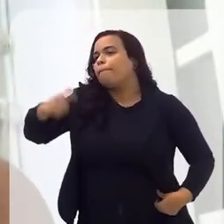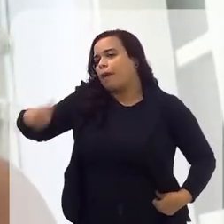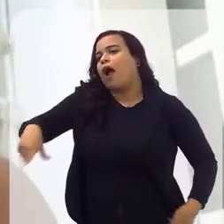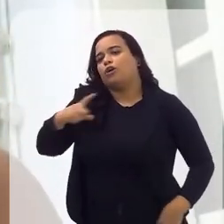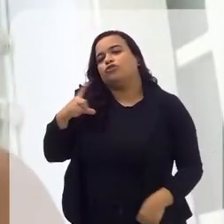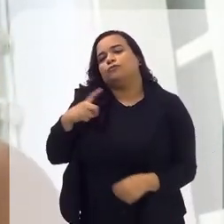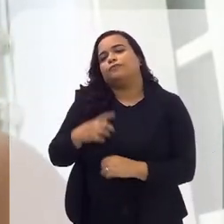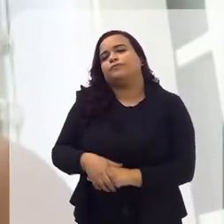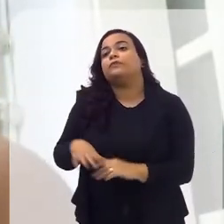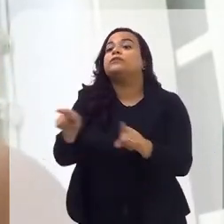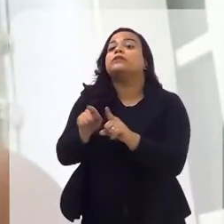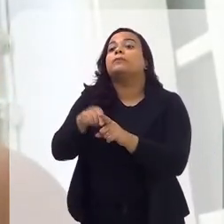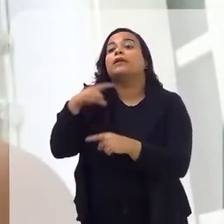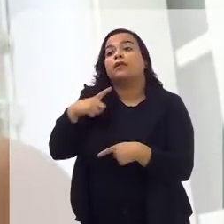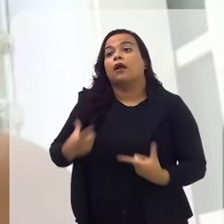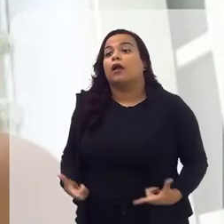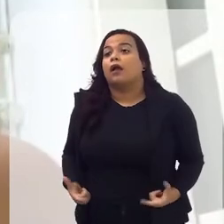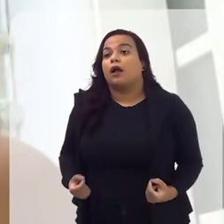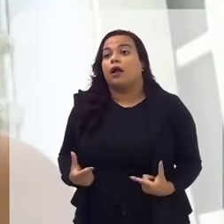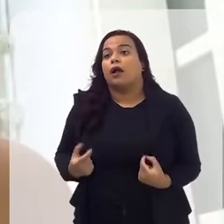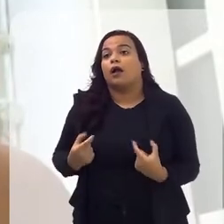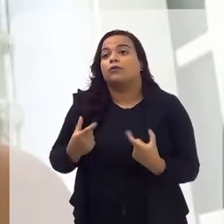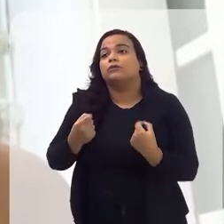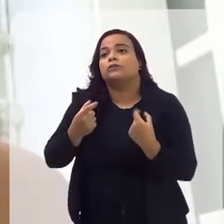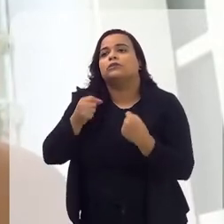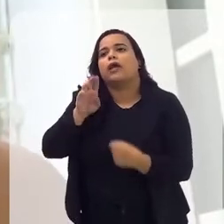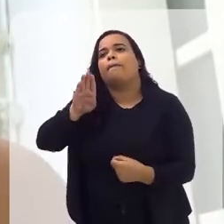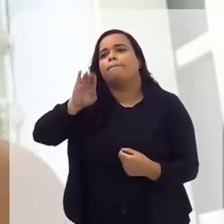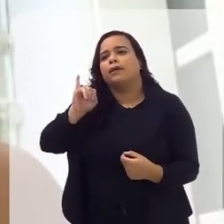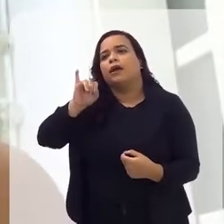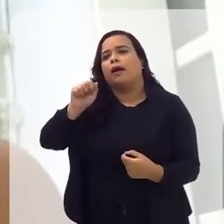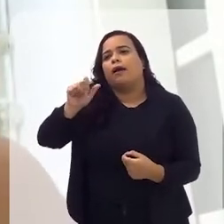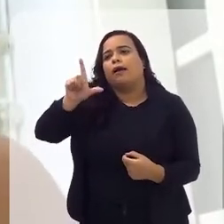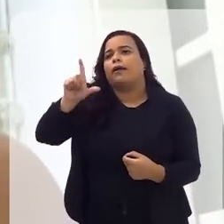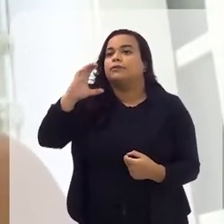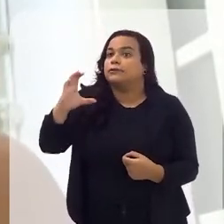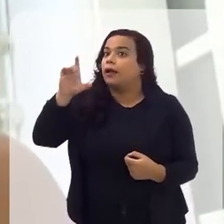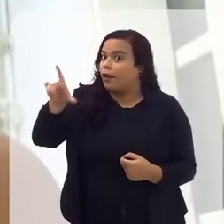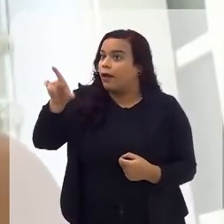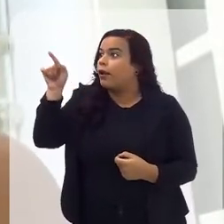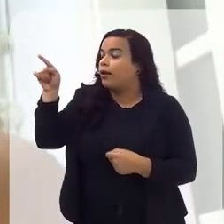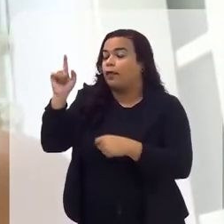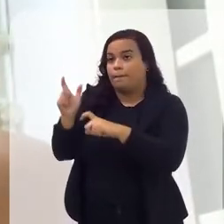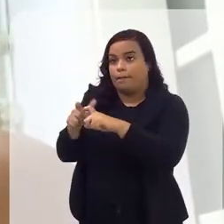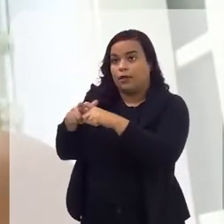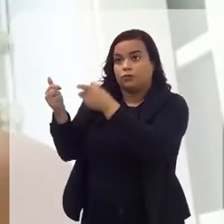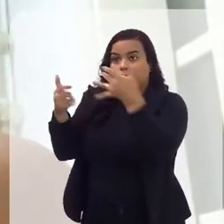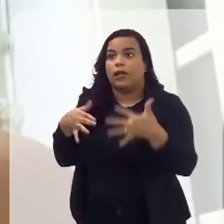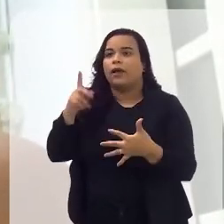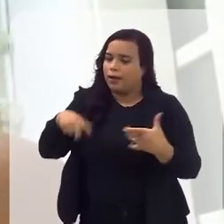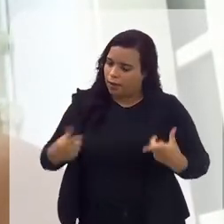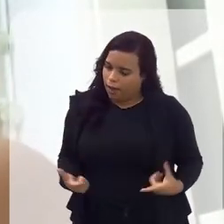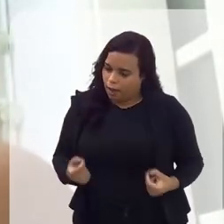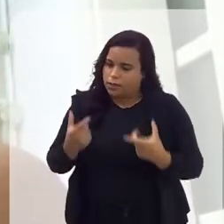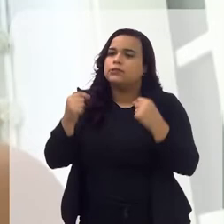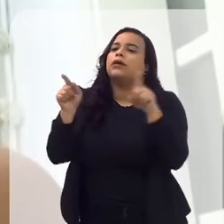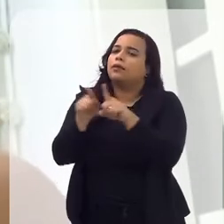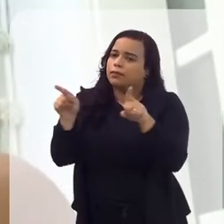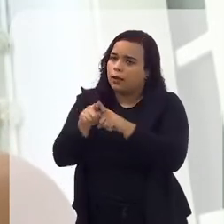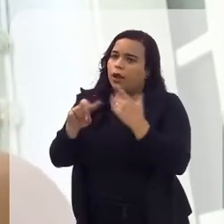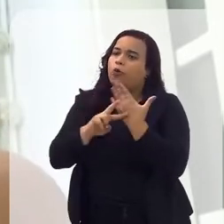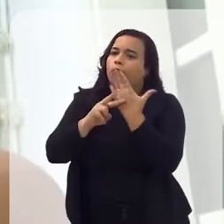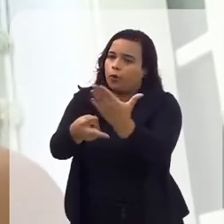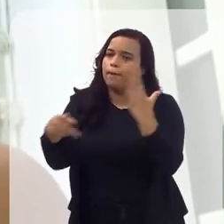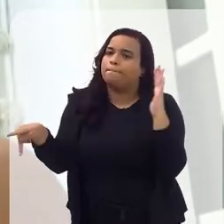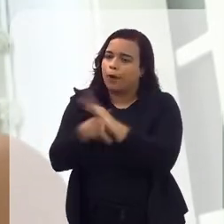outros, né? E tem também o próprio câncer BALCL, que é um câncer, hoje, os especialistas falam que é um câncer induzido também